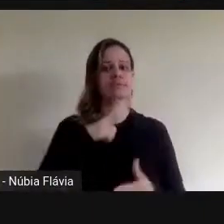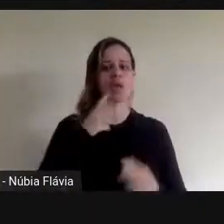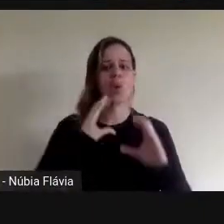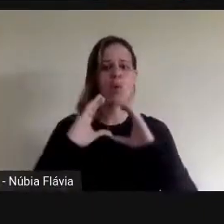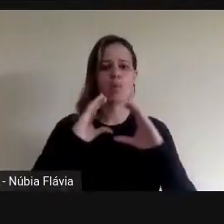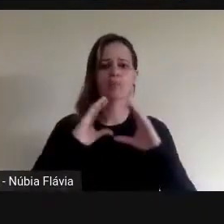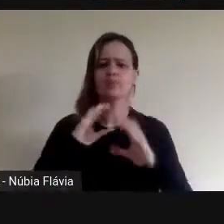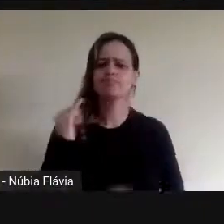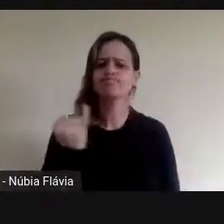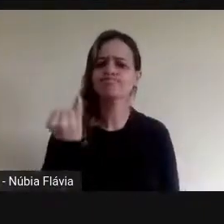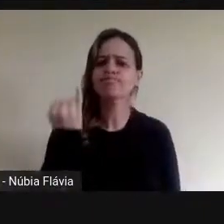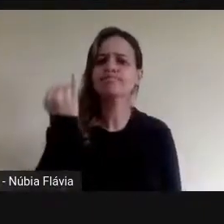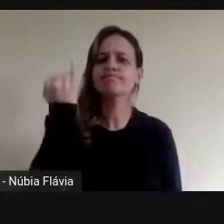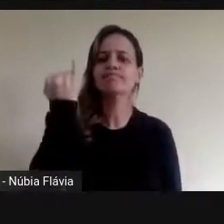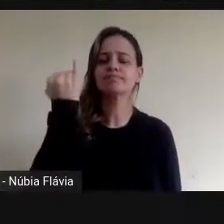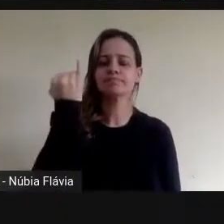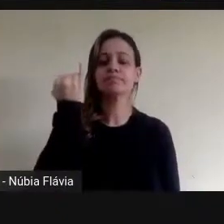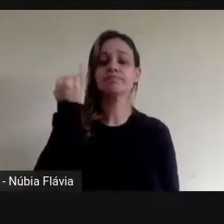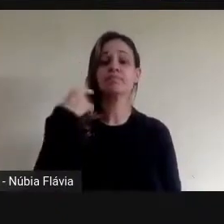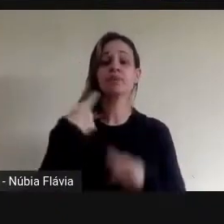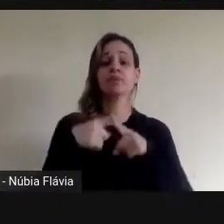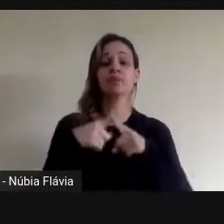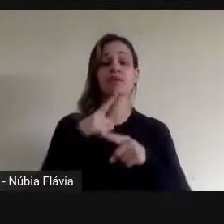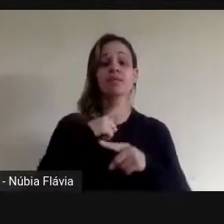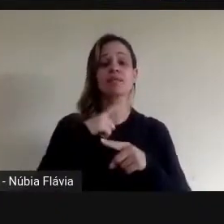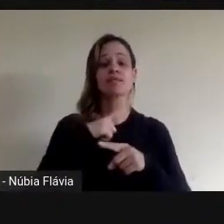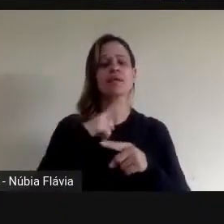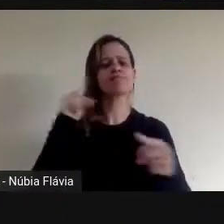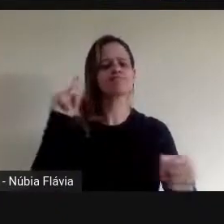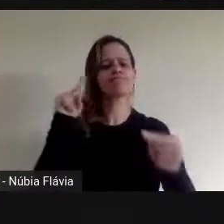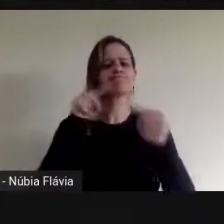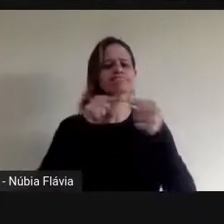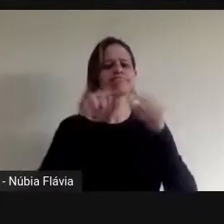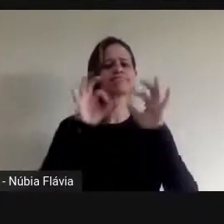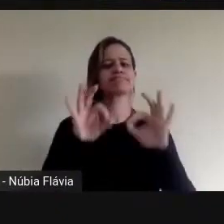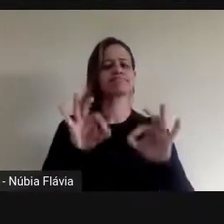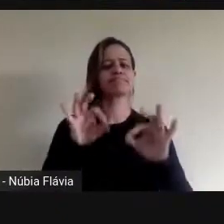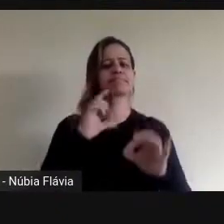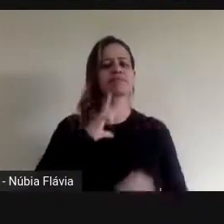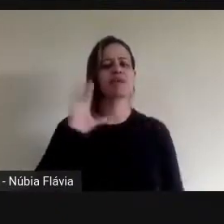isso também, eu acho que esse ponto é muito importante, porque isso impacta este fenômeno da